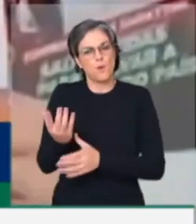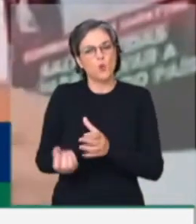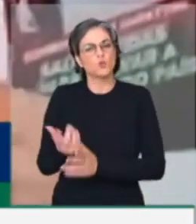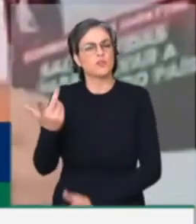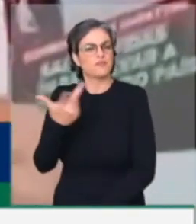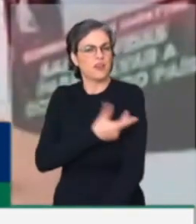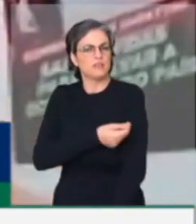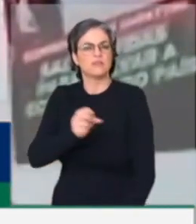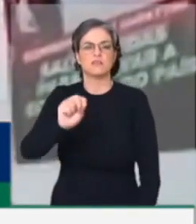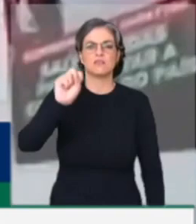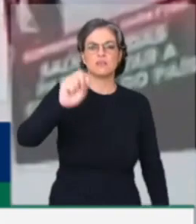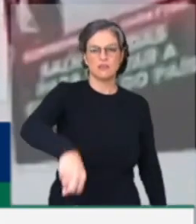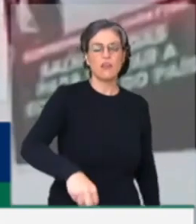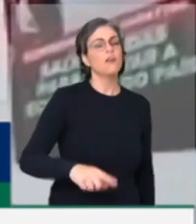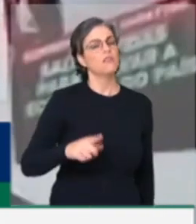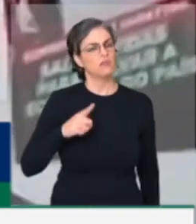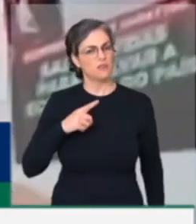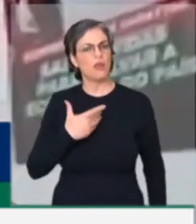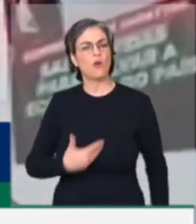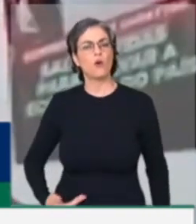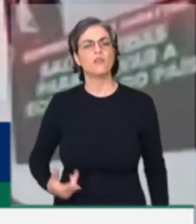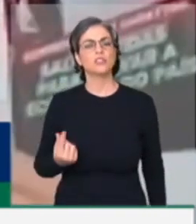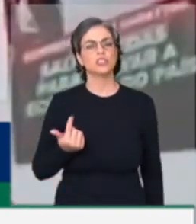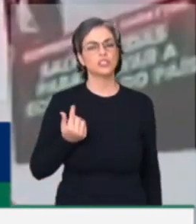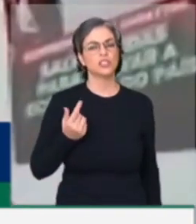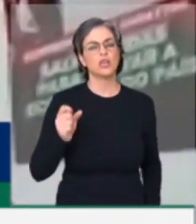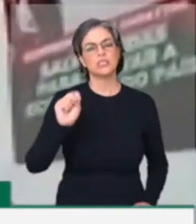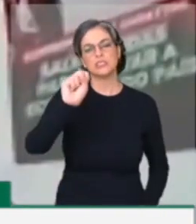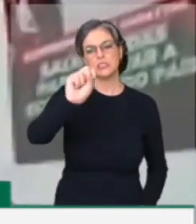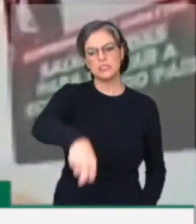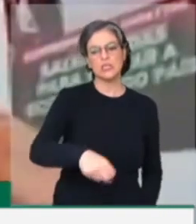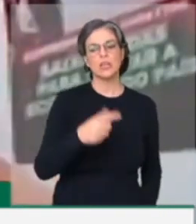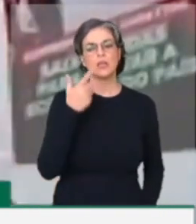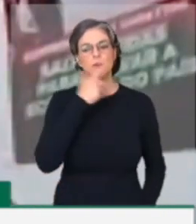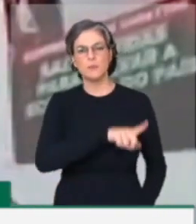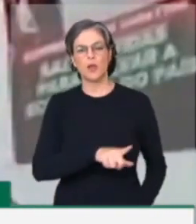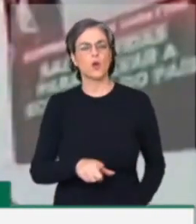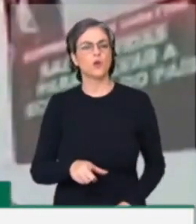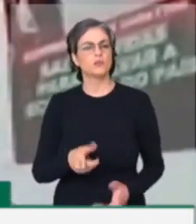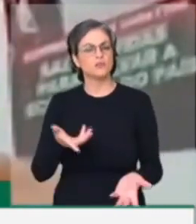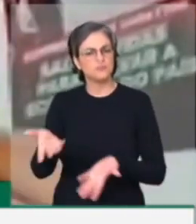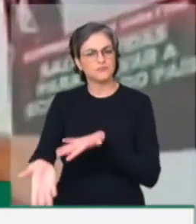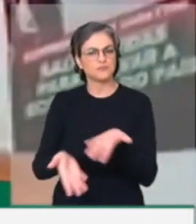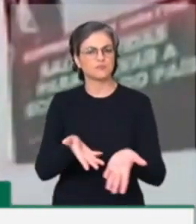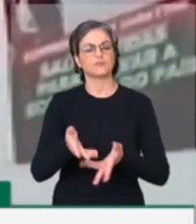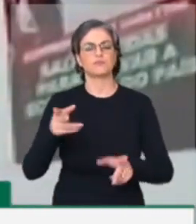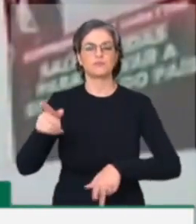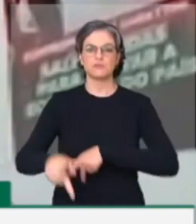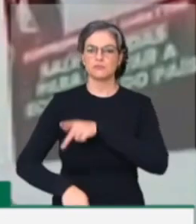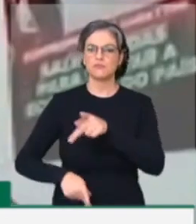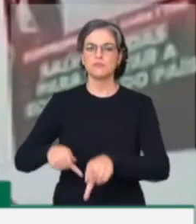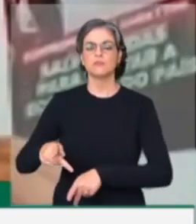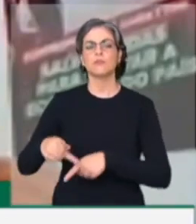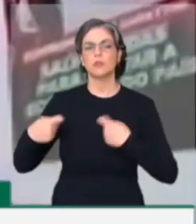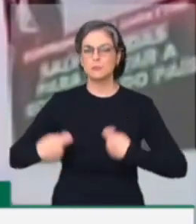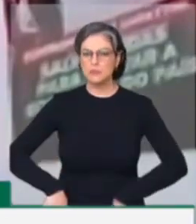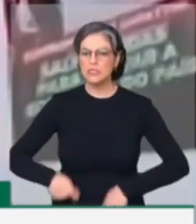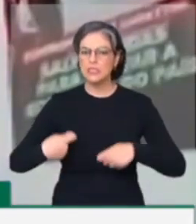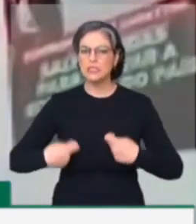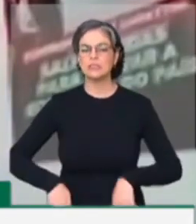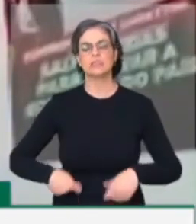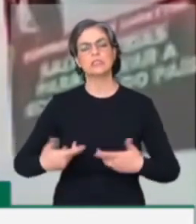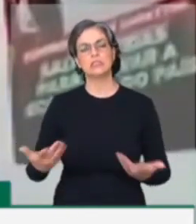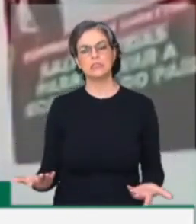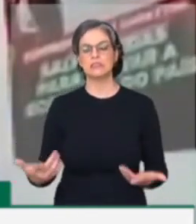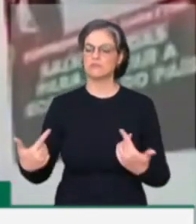O governo tem recursos para fazer o atendimento aos trabalhadores, aqueles que mais precisam,